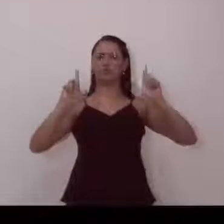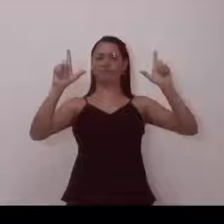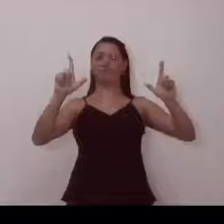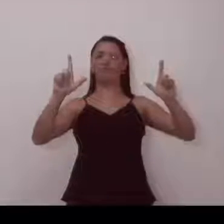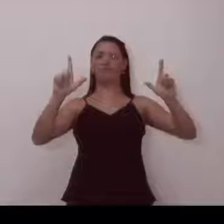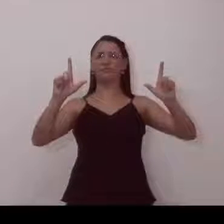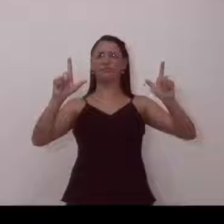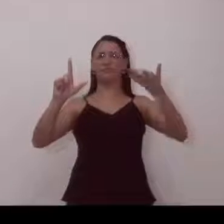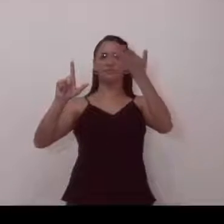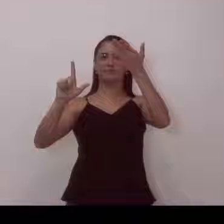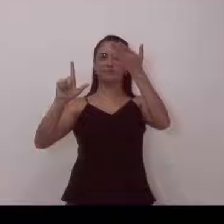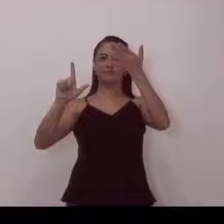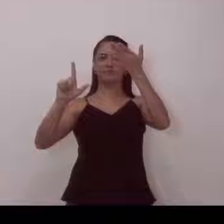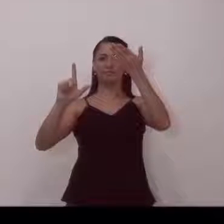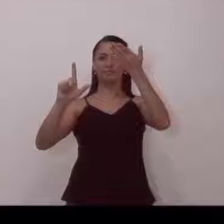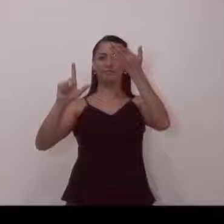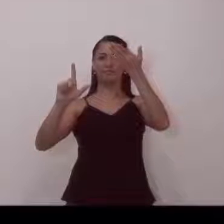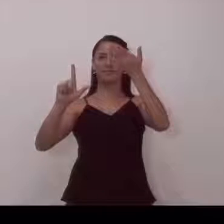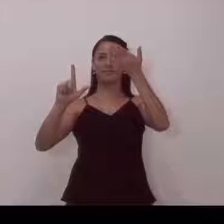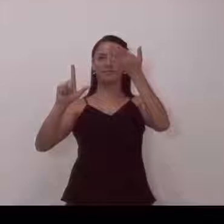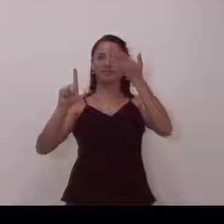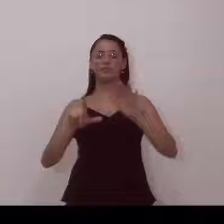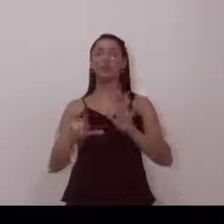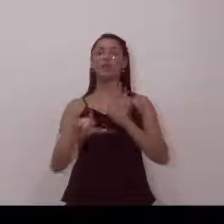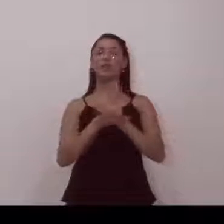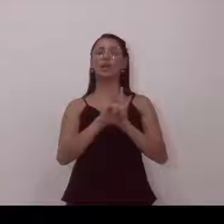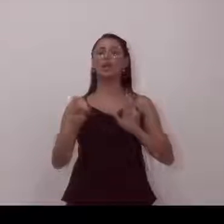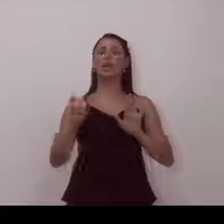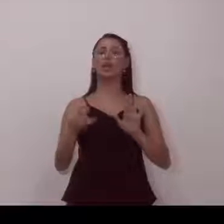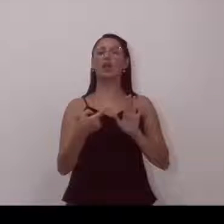votou o projeto de lei.